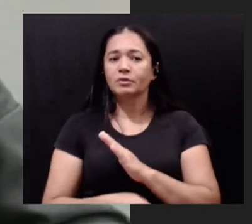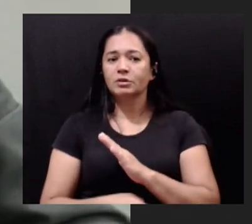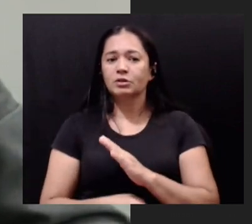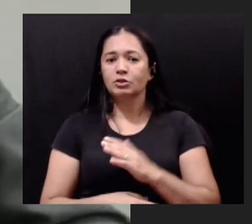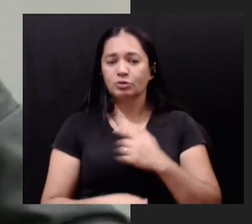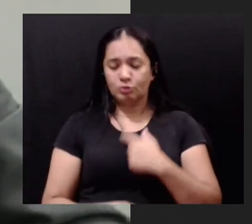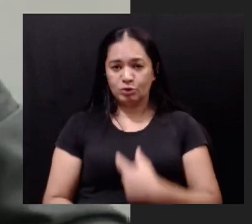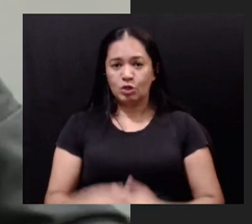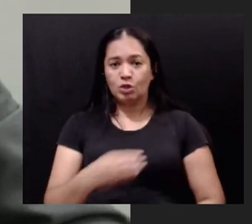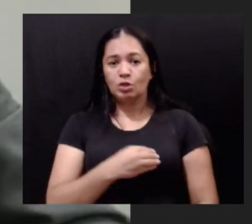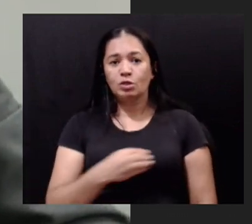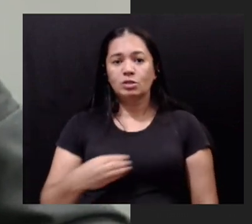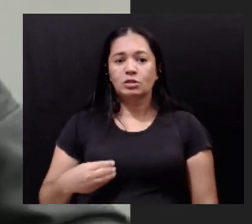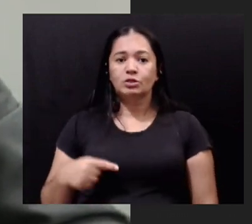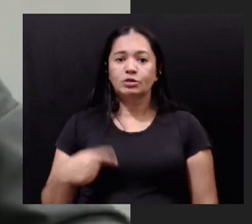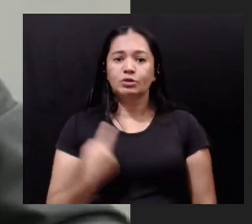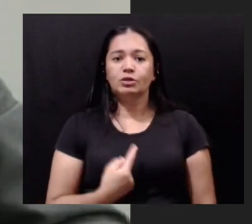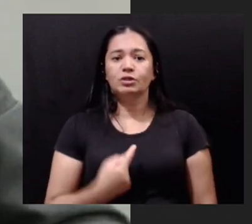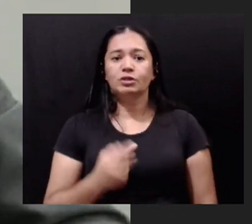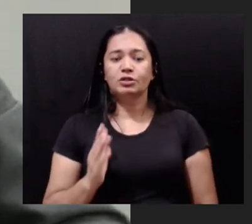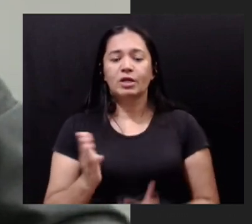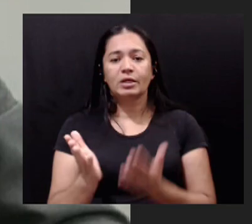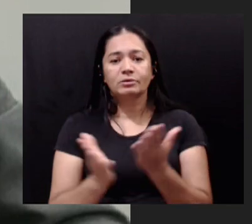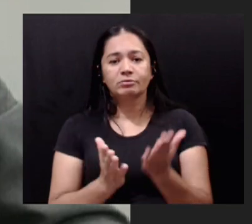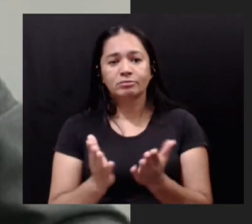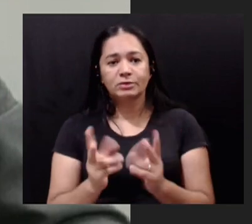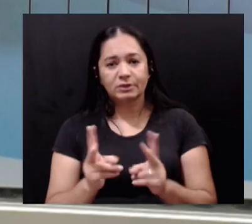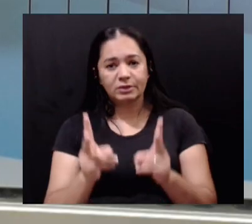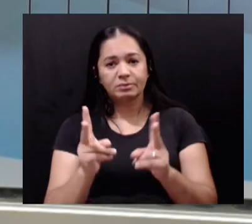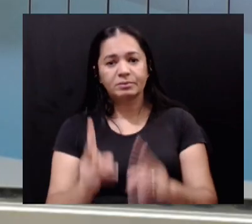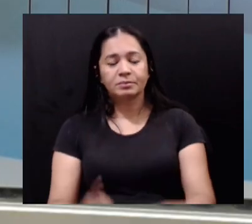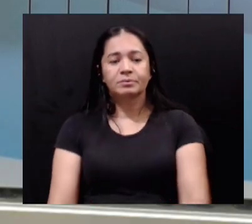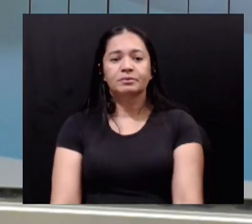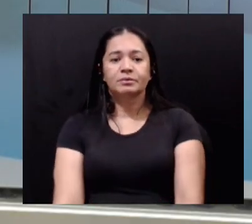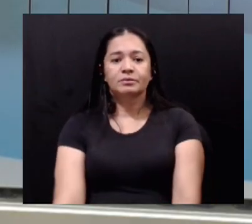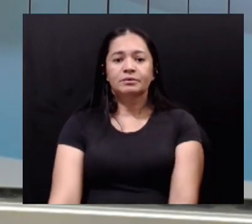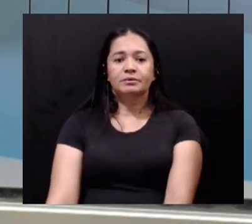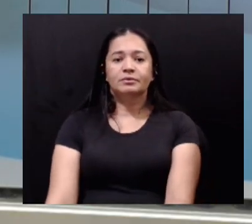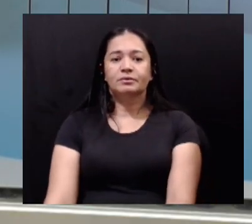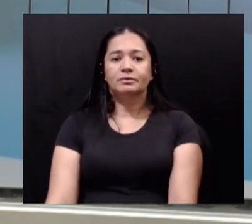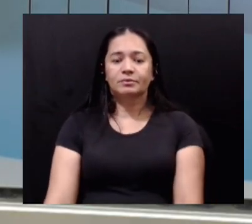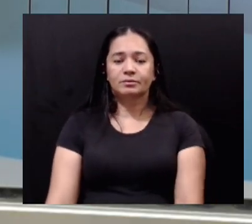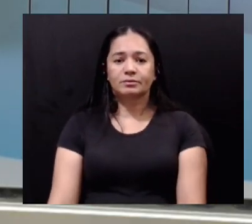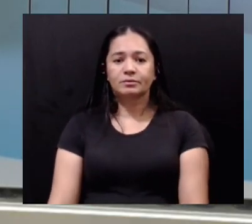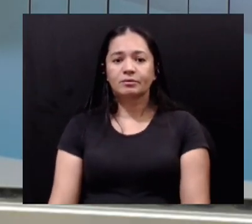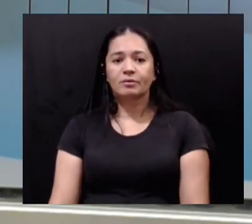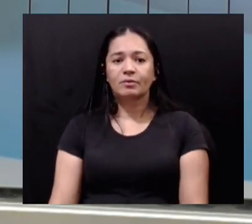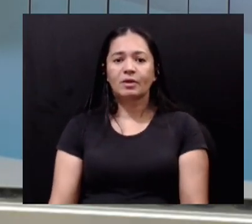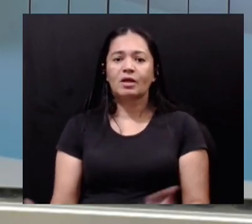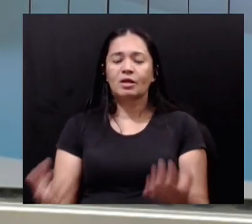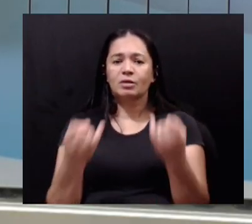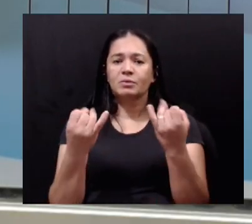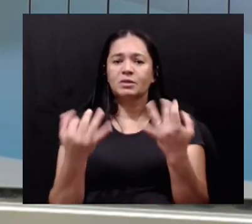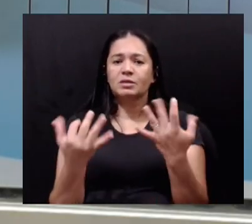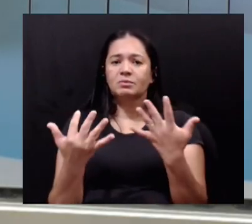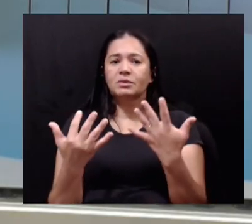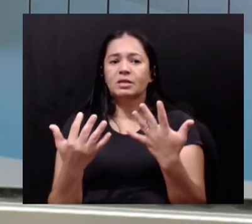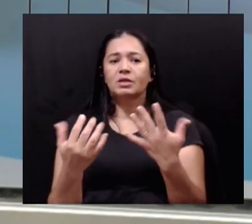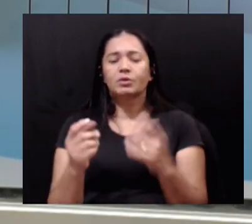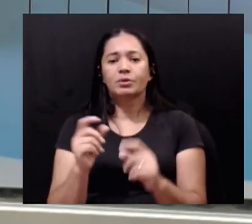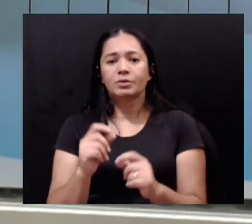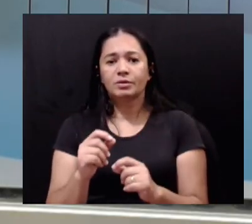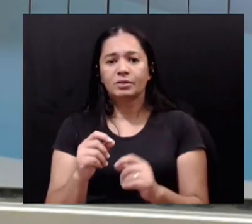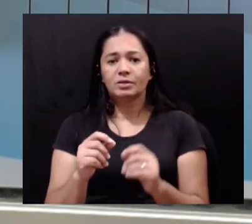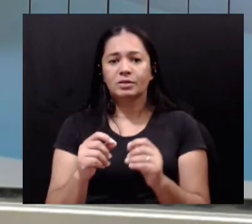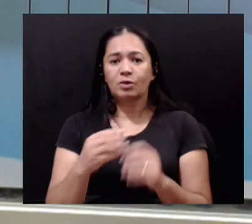a gente tem uma tendência sempre a tratar. Doutora, só para explicar, esclarecer também, a endoscopia é um